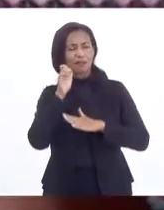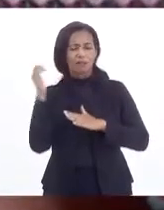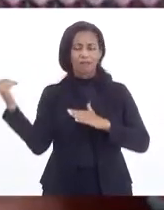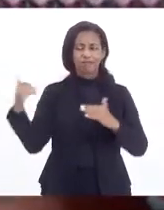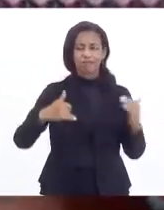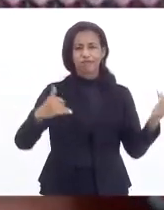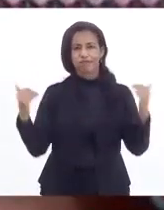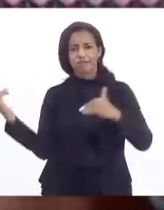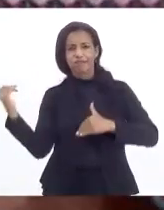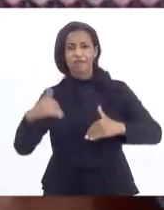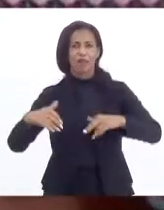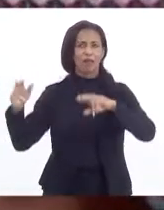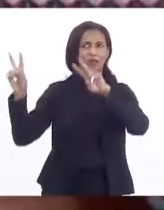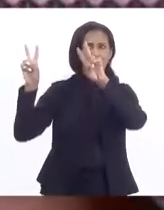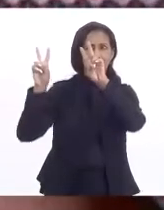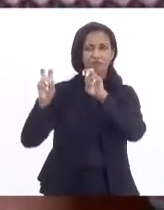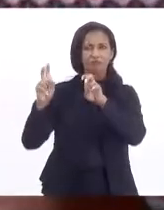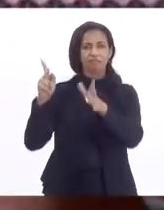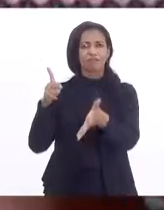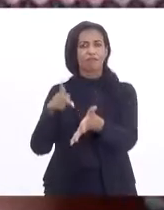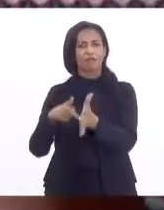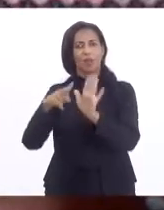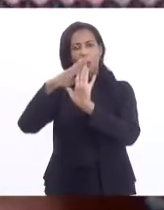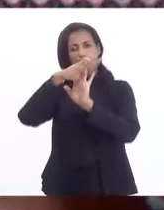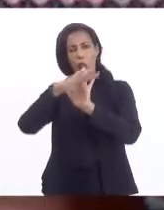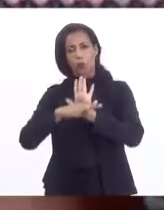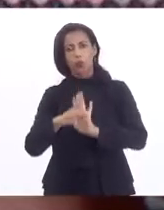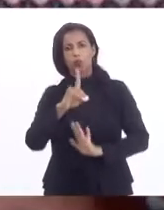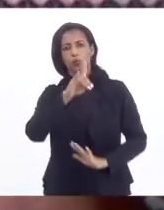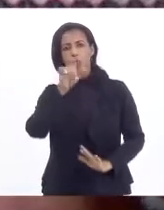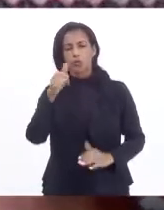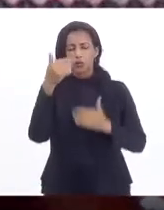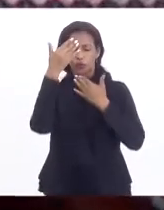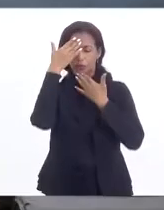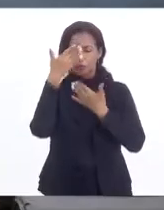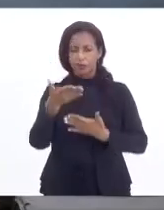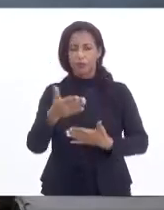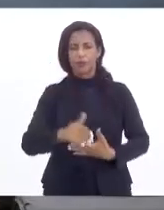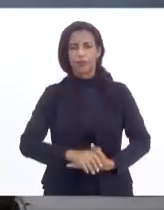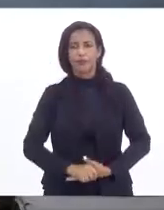esse assunto de fato para a ordem do dia. Muito obrigada.